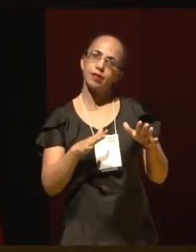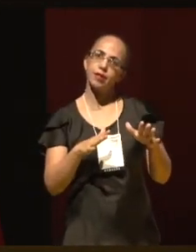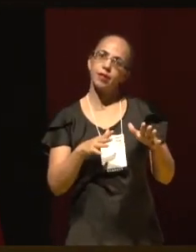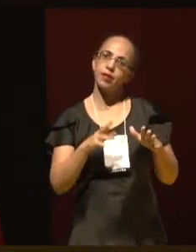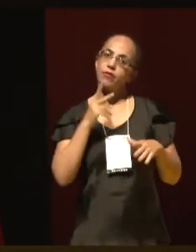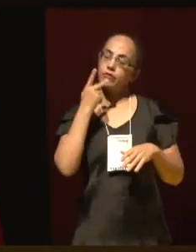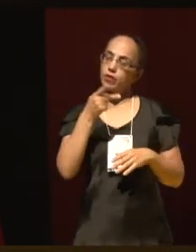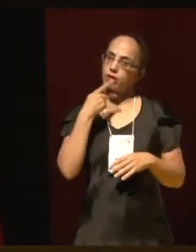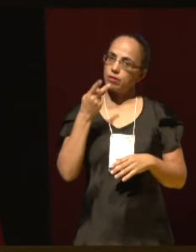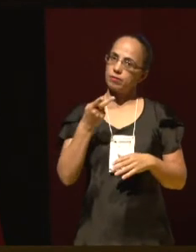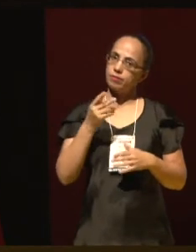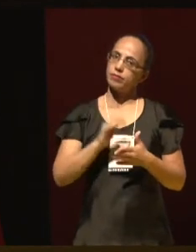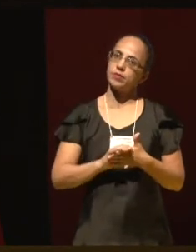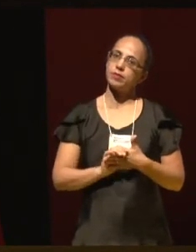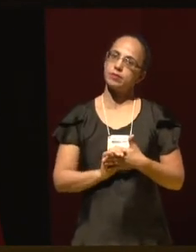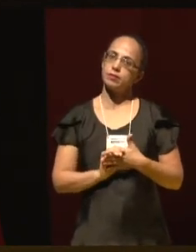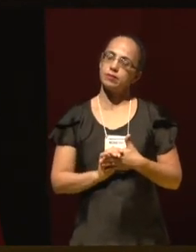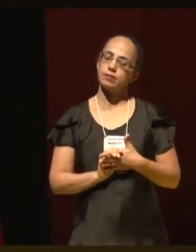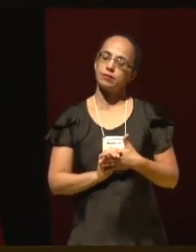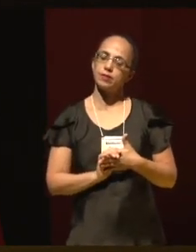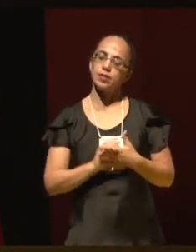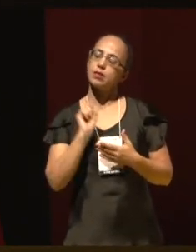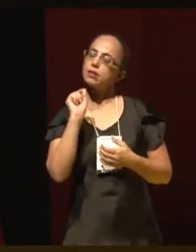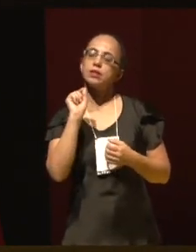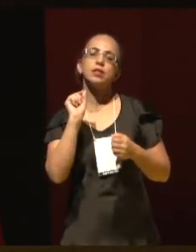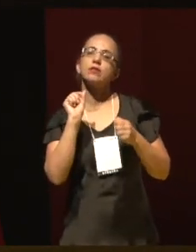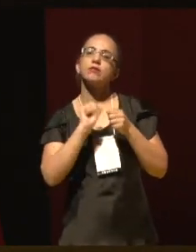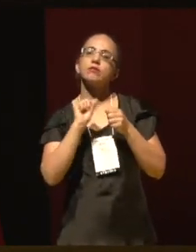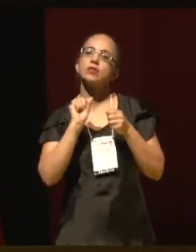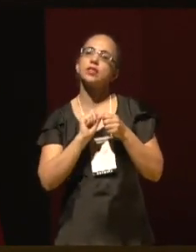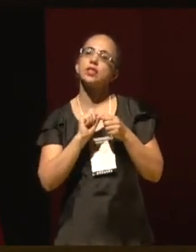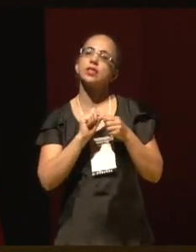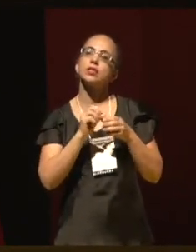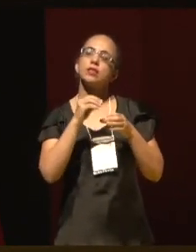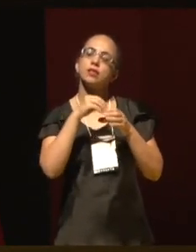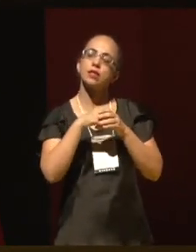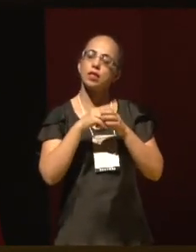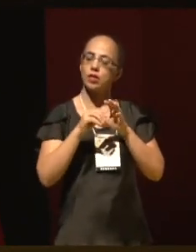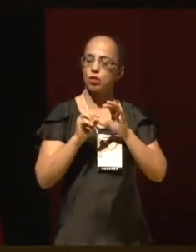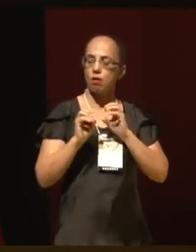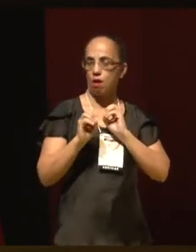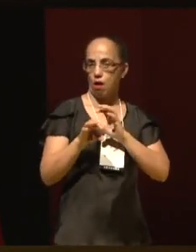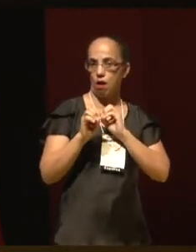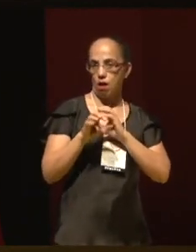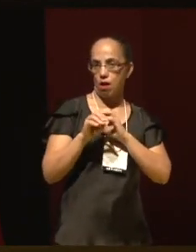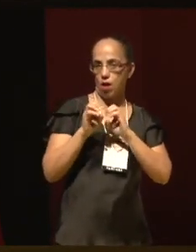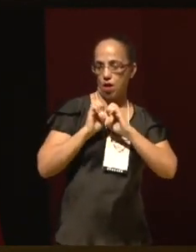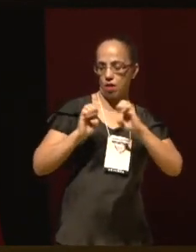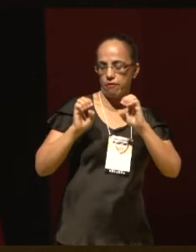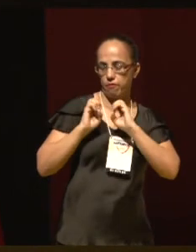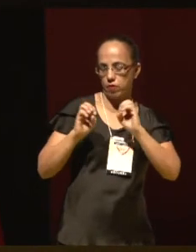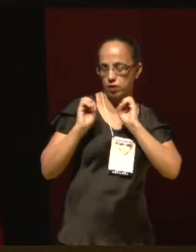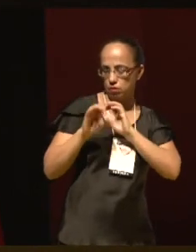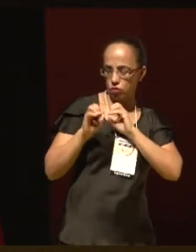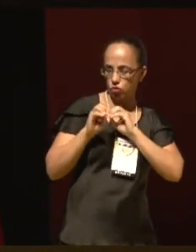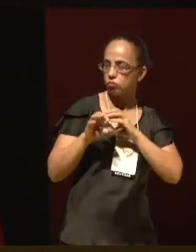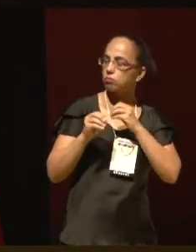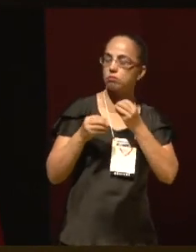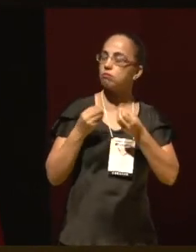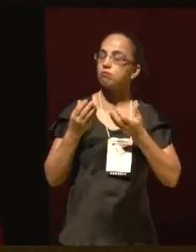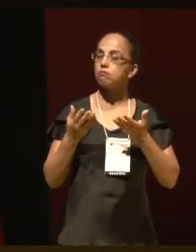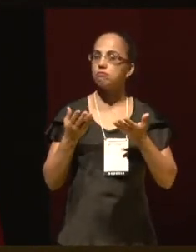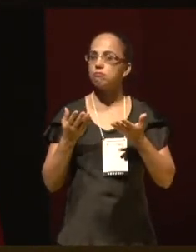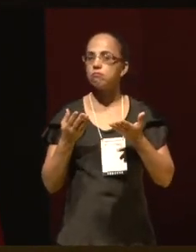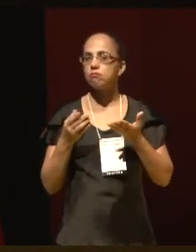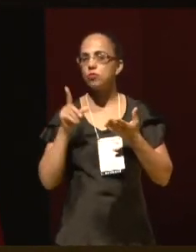Falamos que fazer dentro da aula de evangelização e